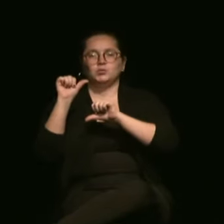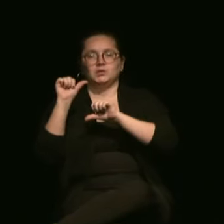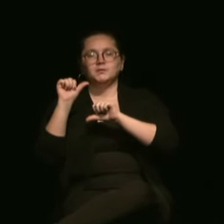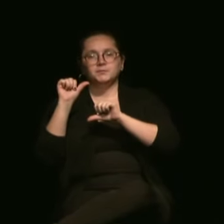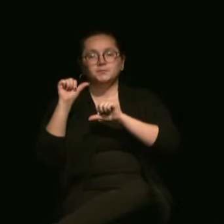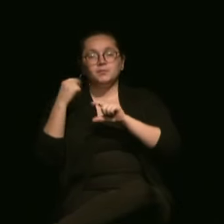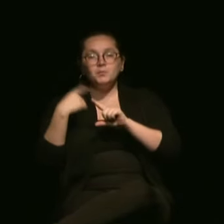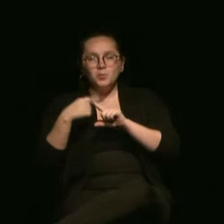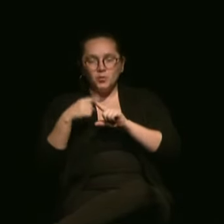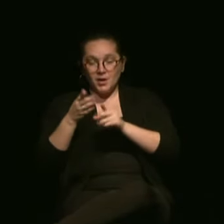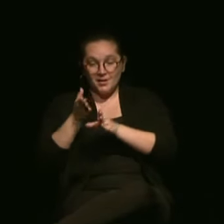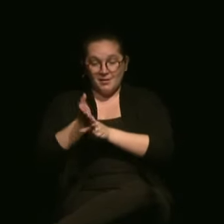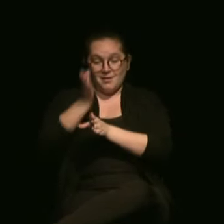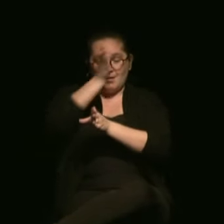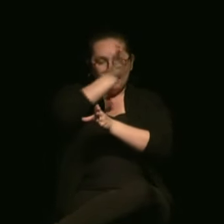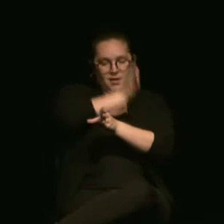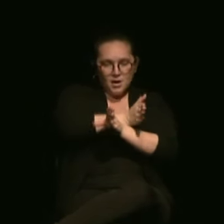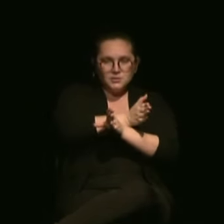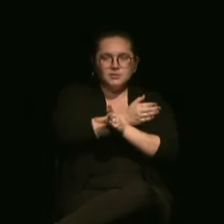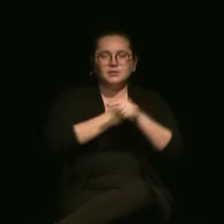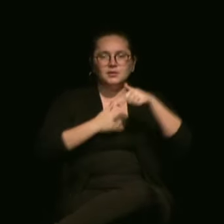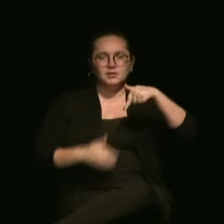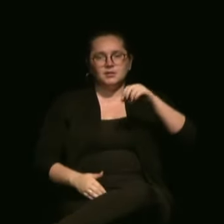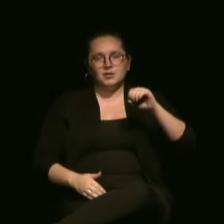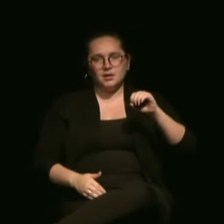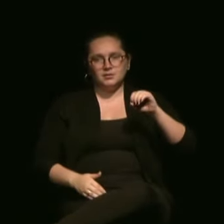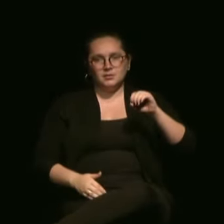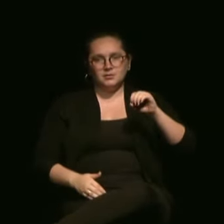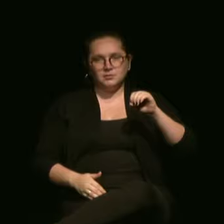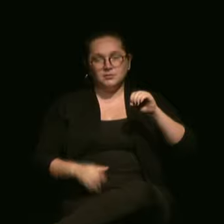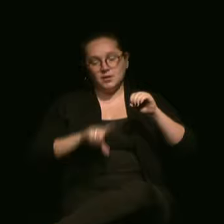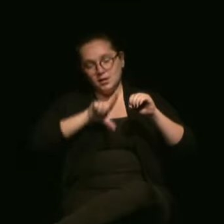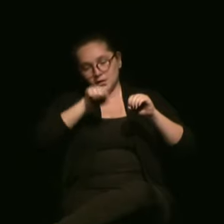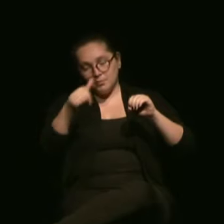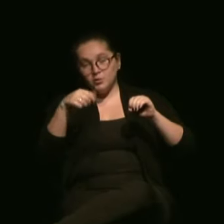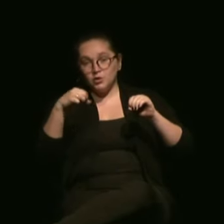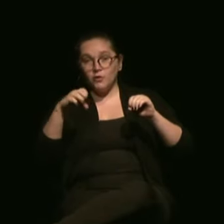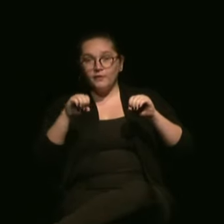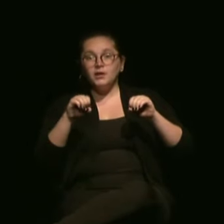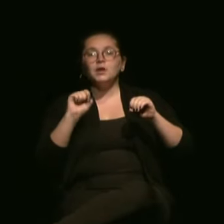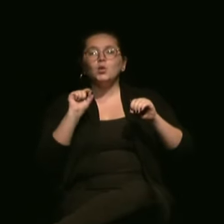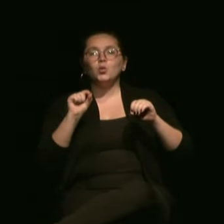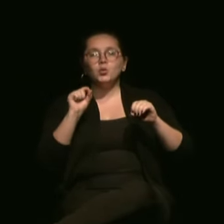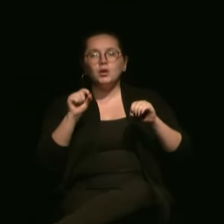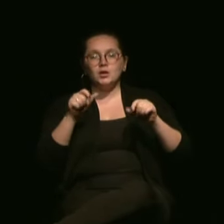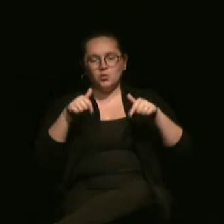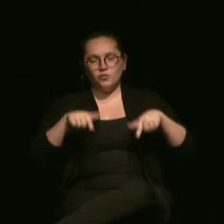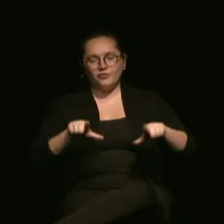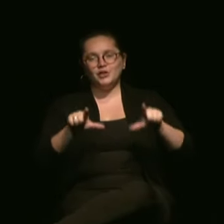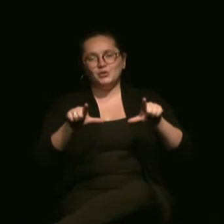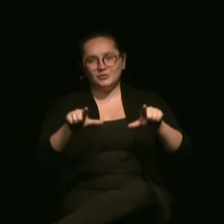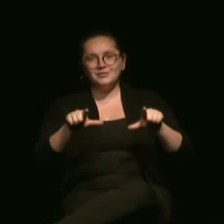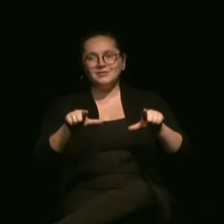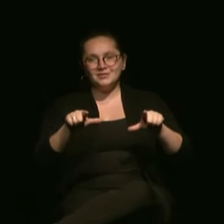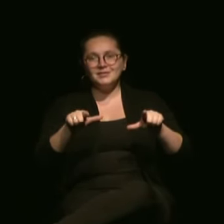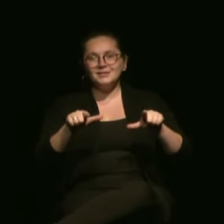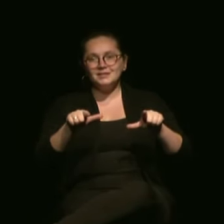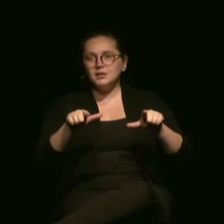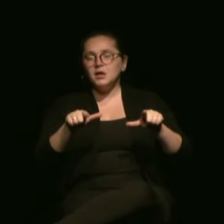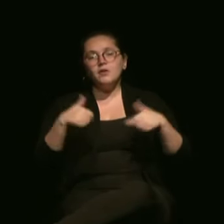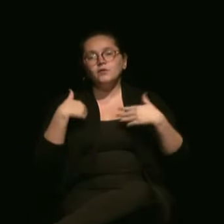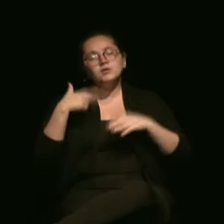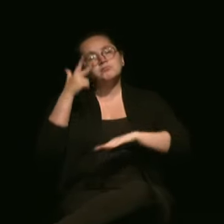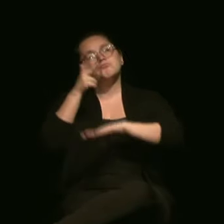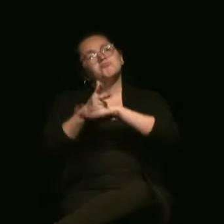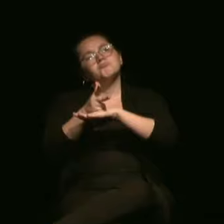70 e a década de 90 surge o vídeo. E o vídeo é barato. Você pode deixar a